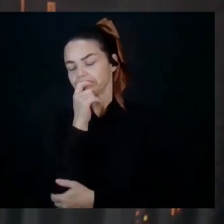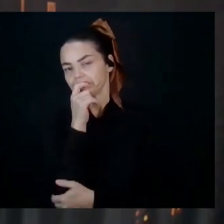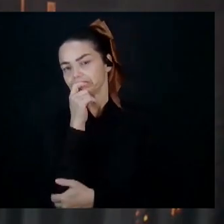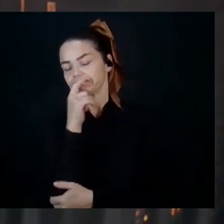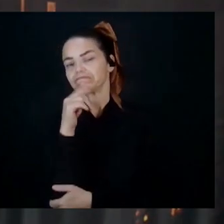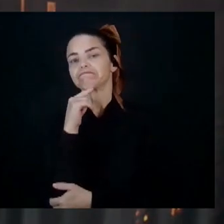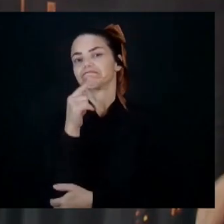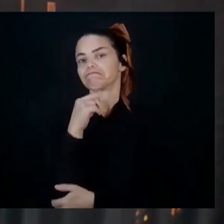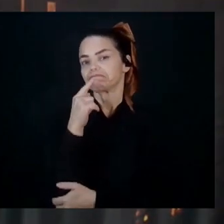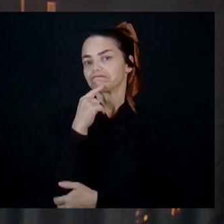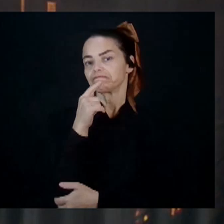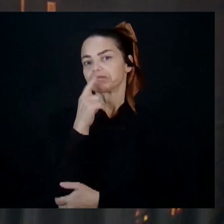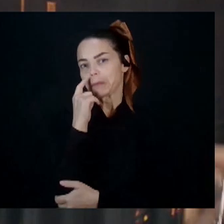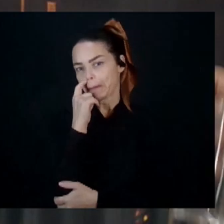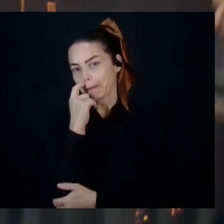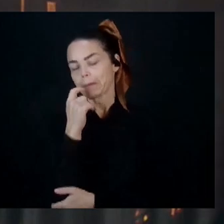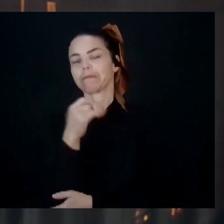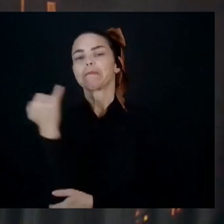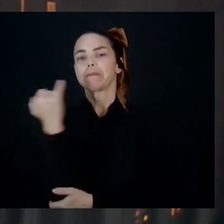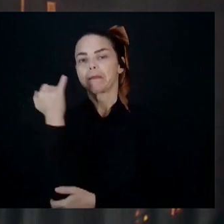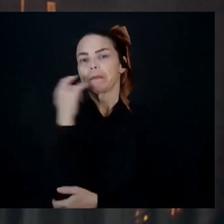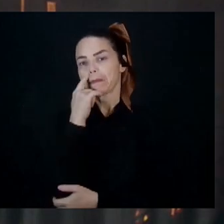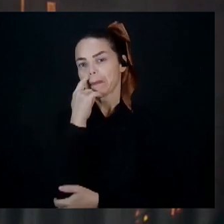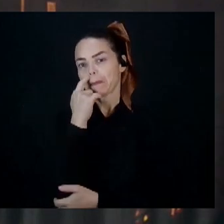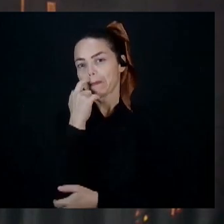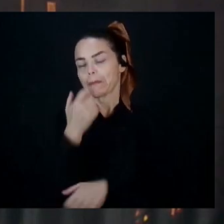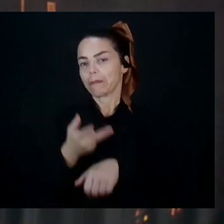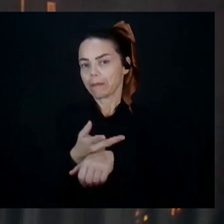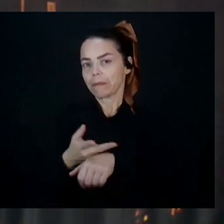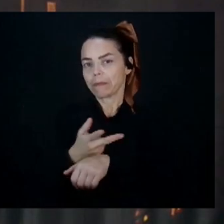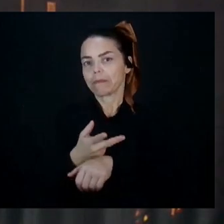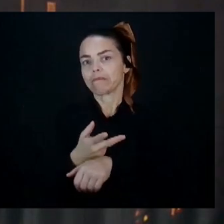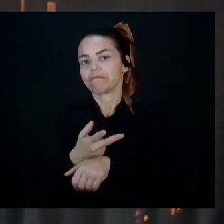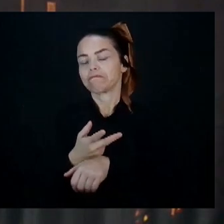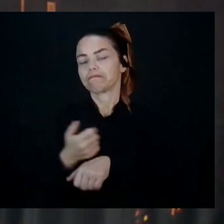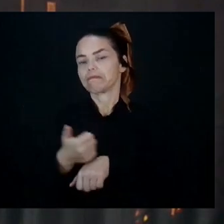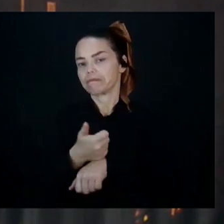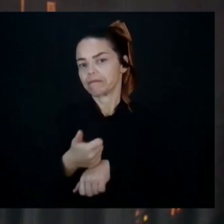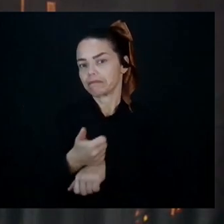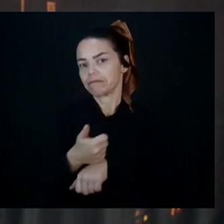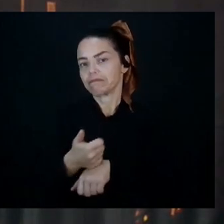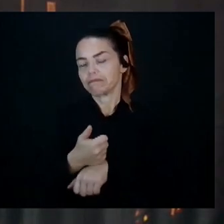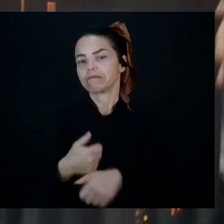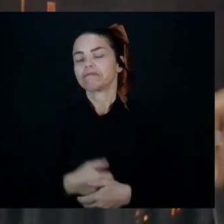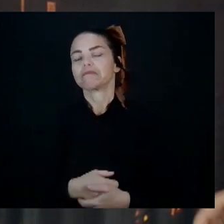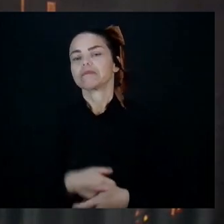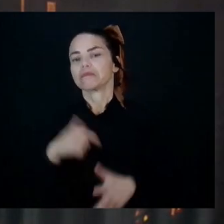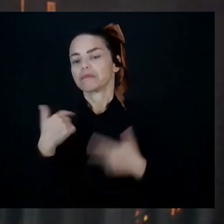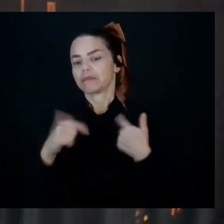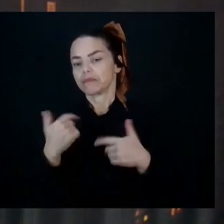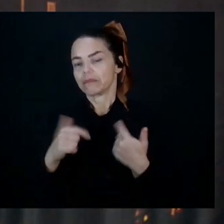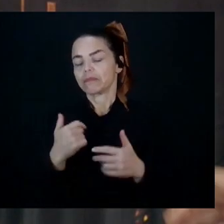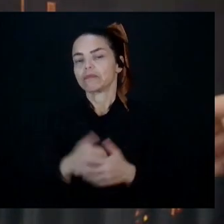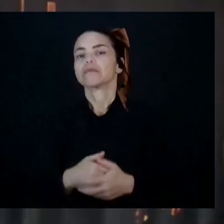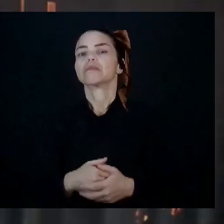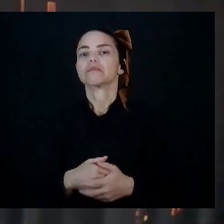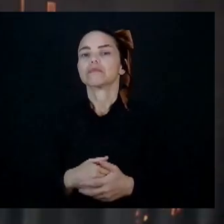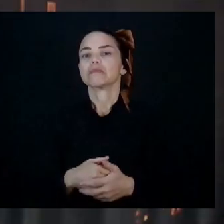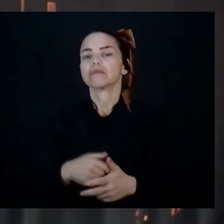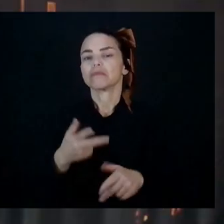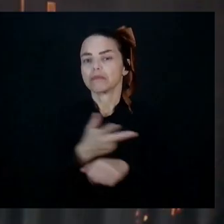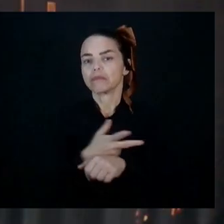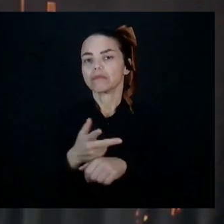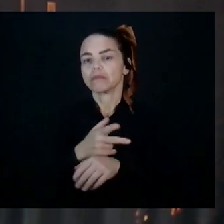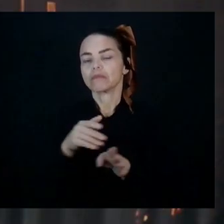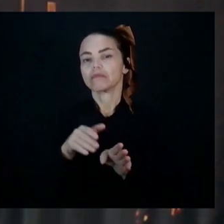dúvida, eu acho que seria importante buscar a orientação de algum profissional que trabalhe com essas situações, procurar o Conselho